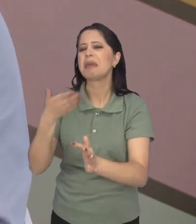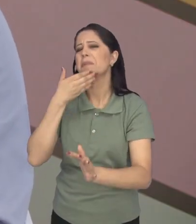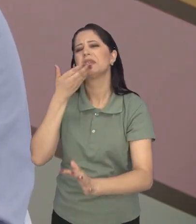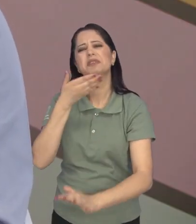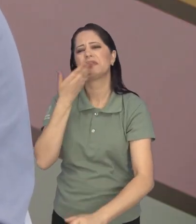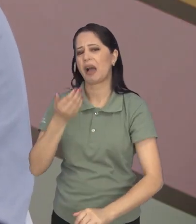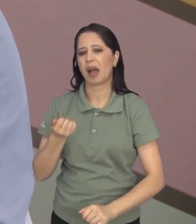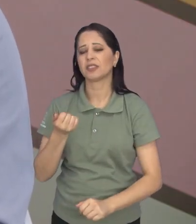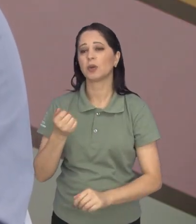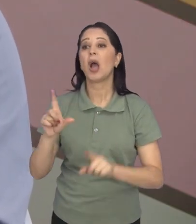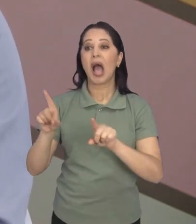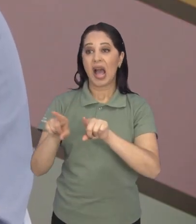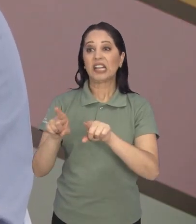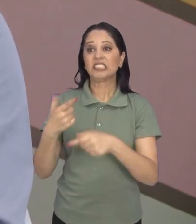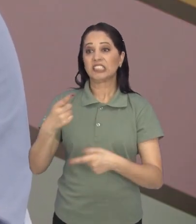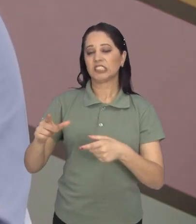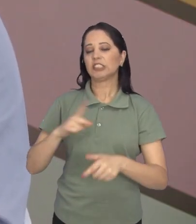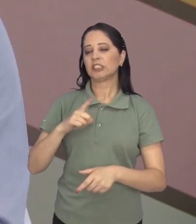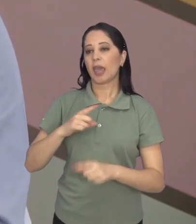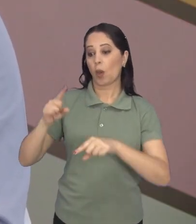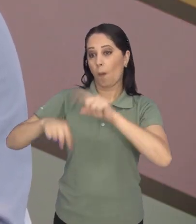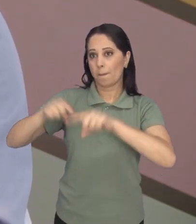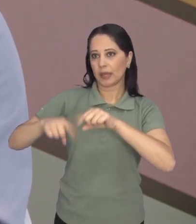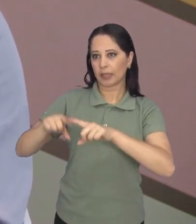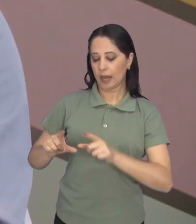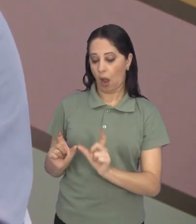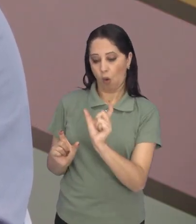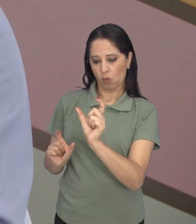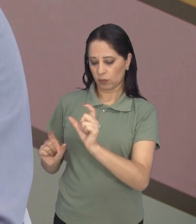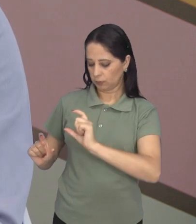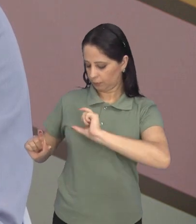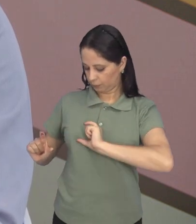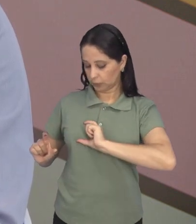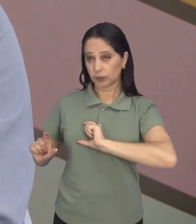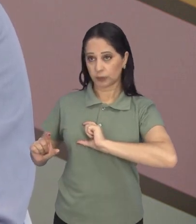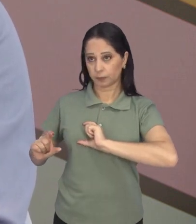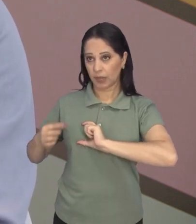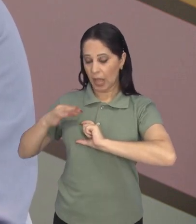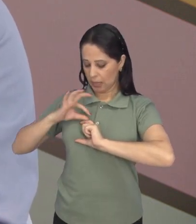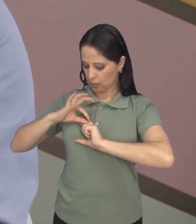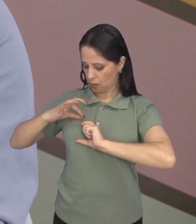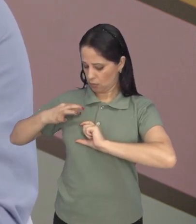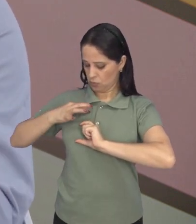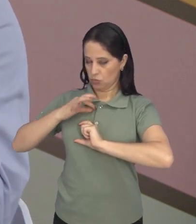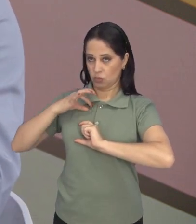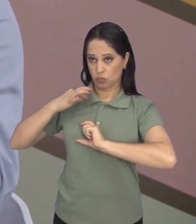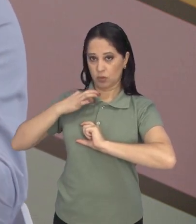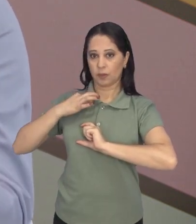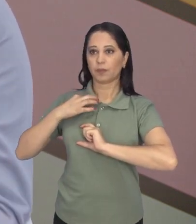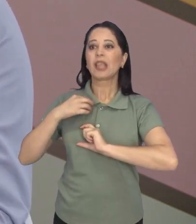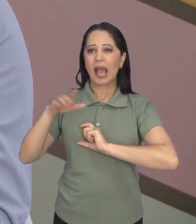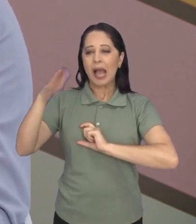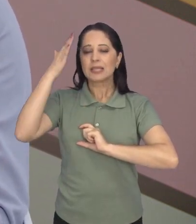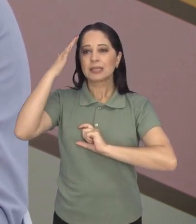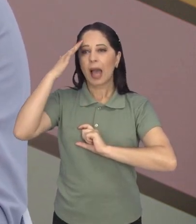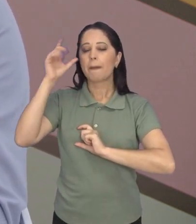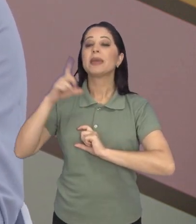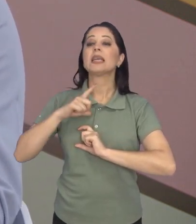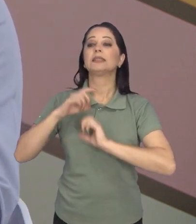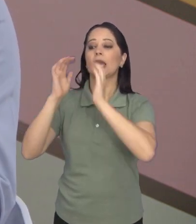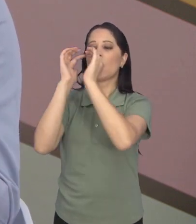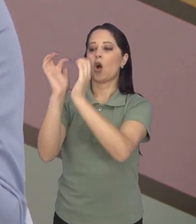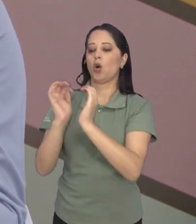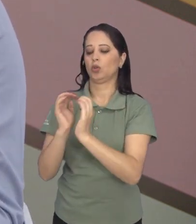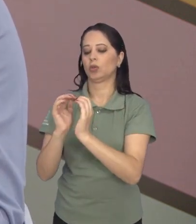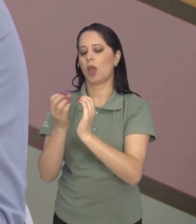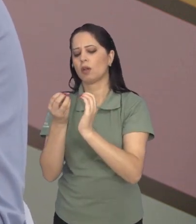ele bem colocou, é uma forma bem fácil de se entender, é um marca-passo cerebral. Eu não disse que existe uma área que provoca um transtorno,